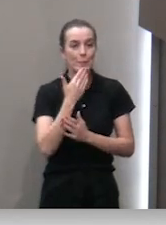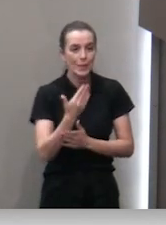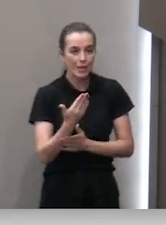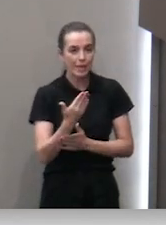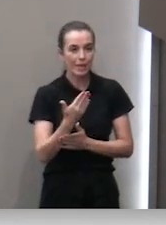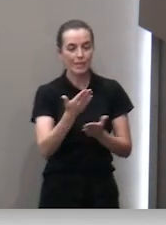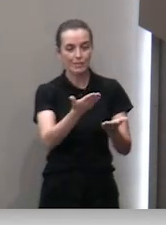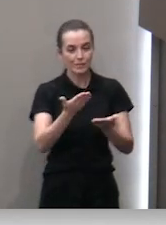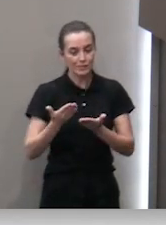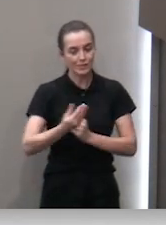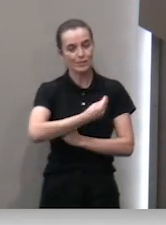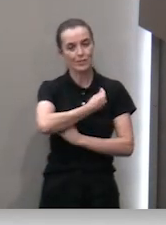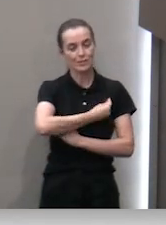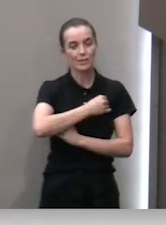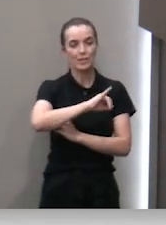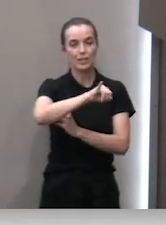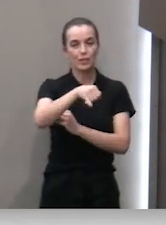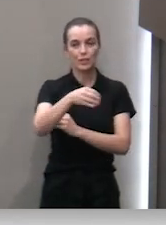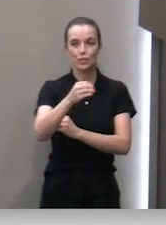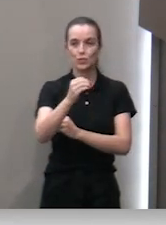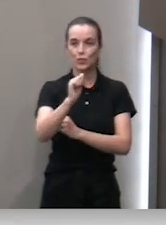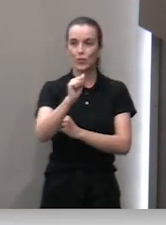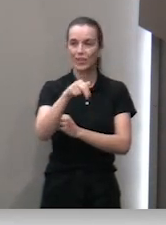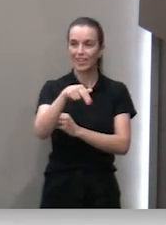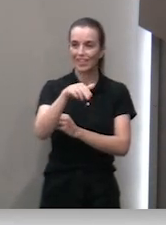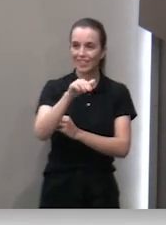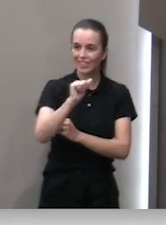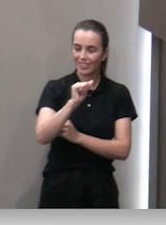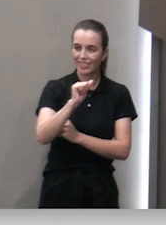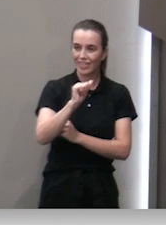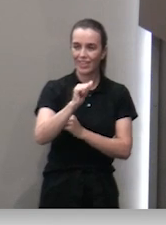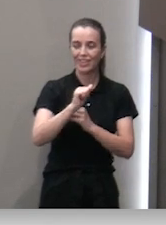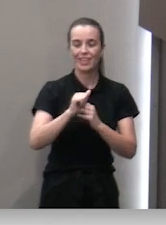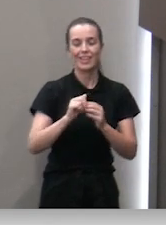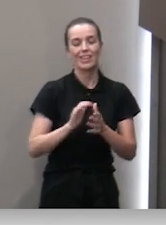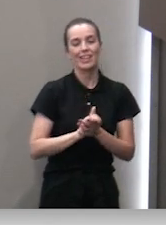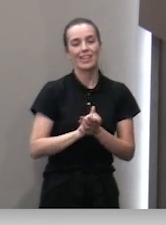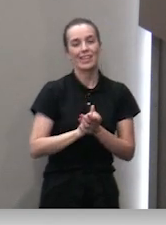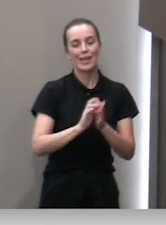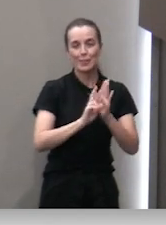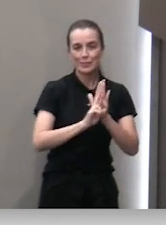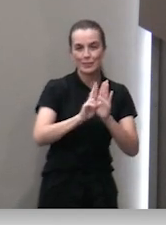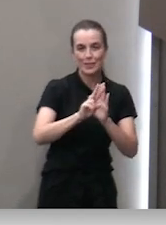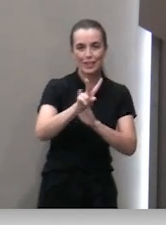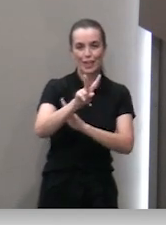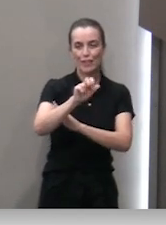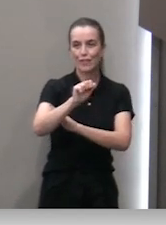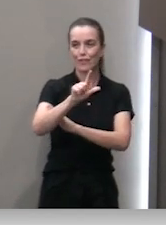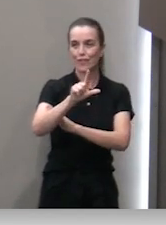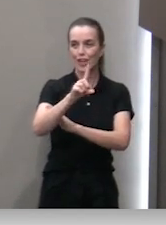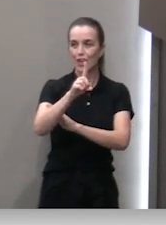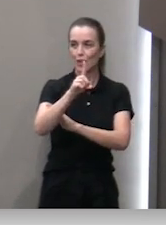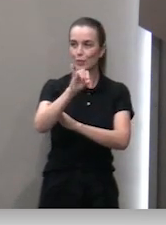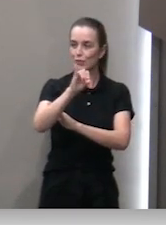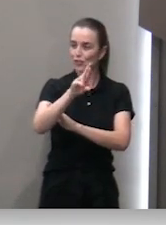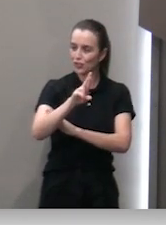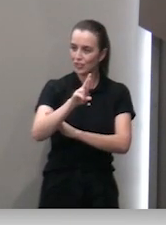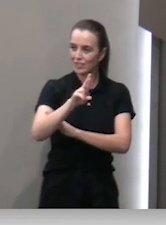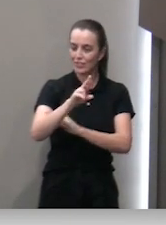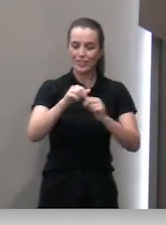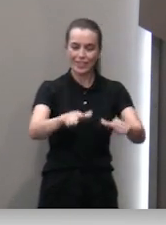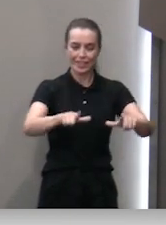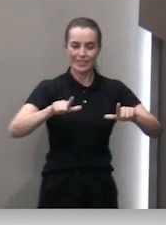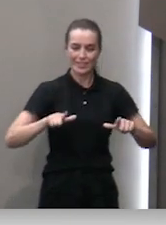nosso ex-presidente Valdir Scarce, em memória, por gentileza, que vai receber a placa em nome dele